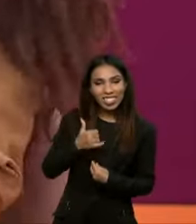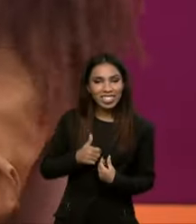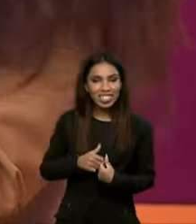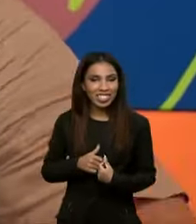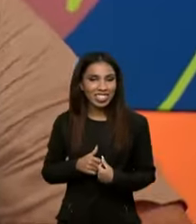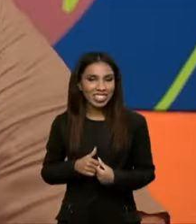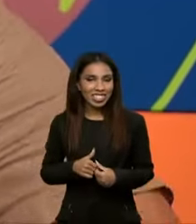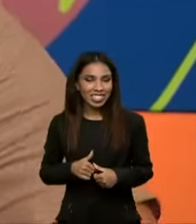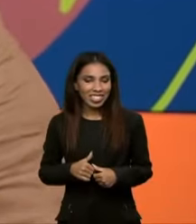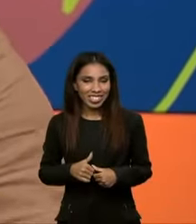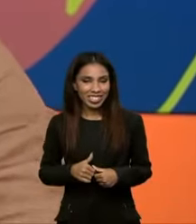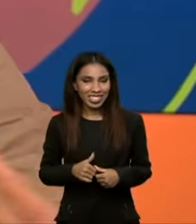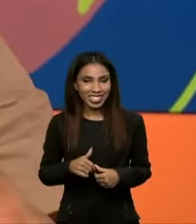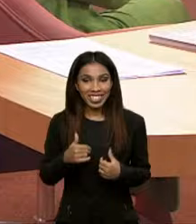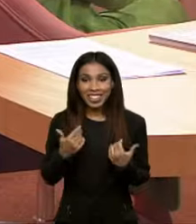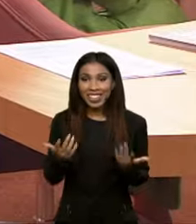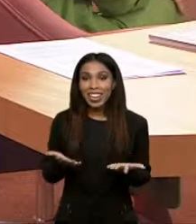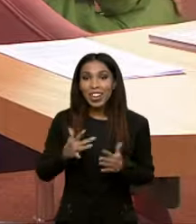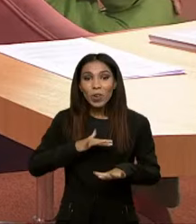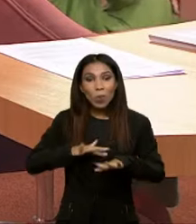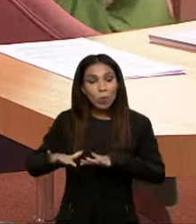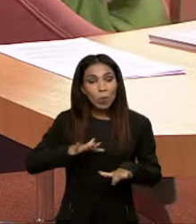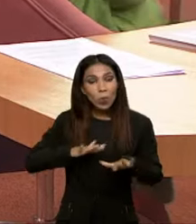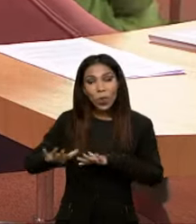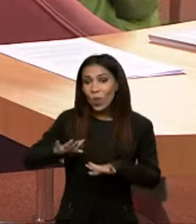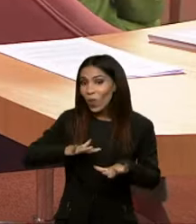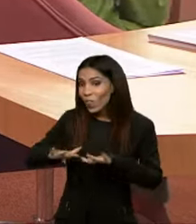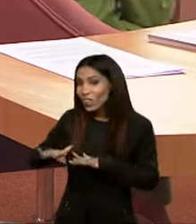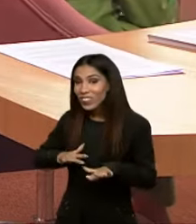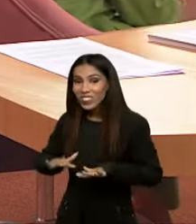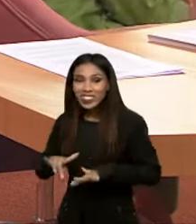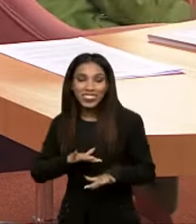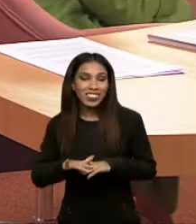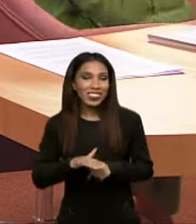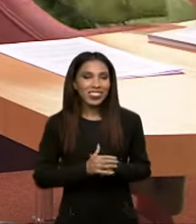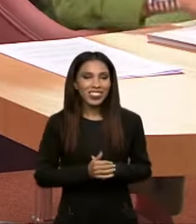acabou o mundo. Tô precisando. Paixão e movimento? É isso,